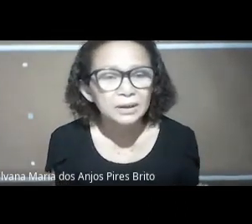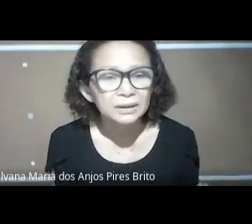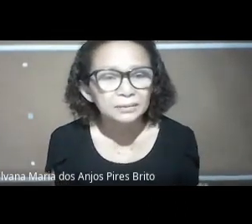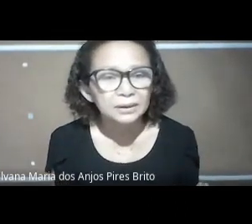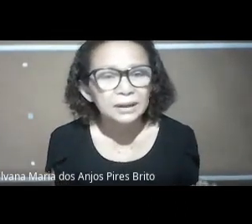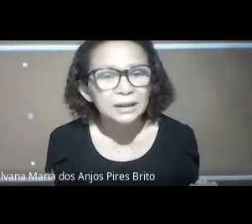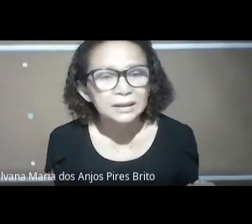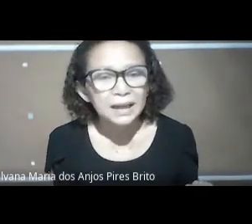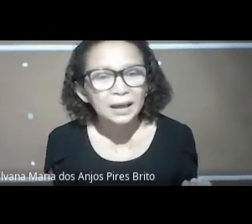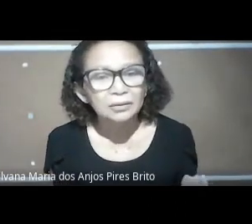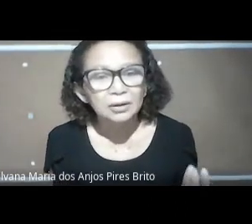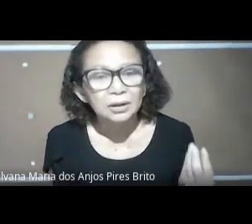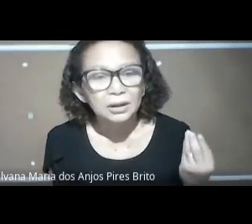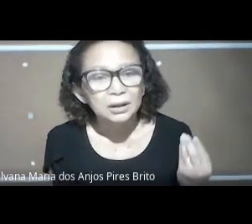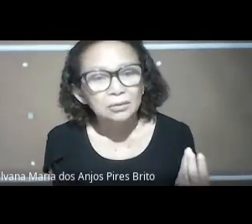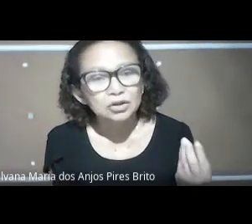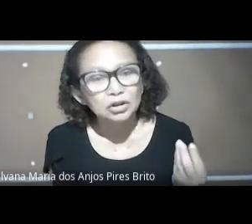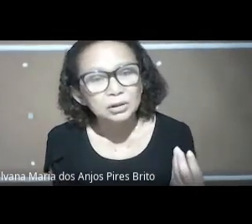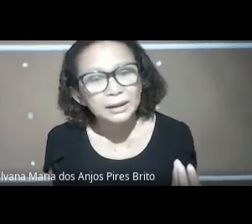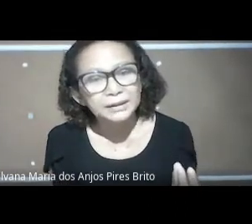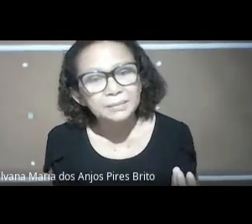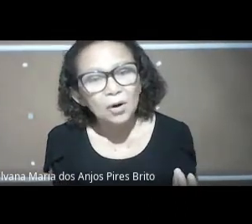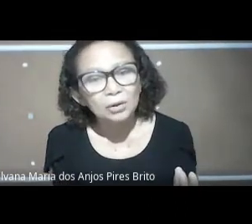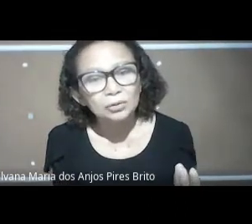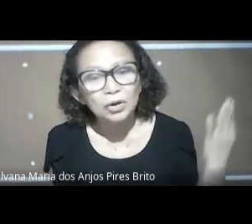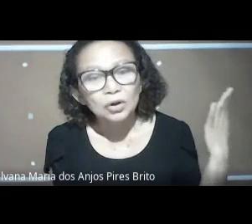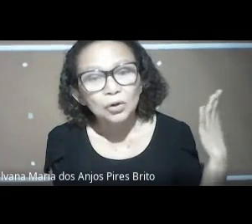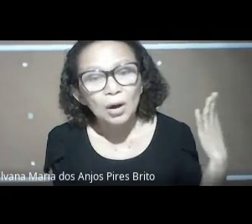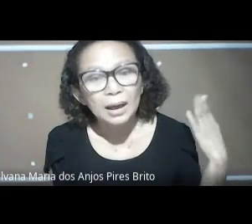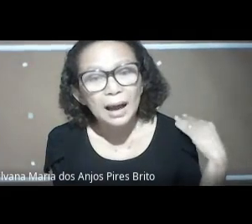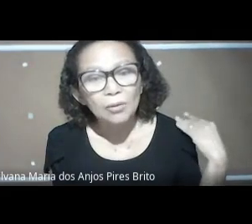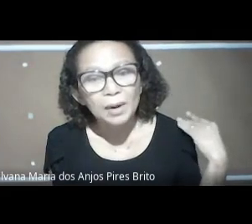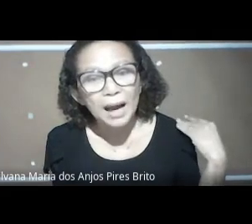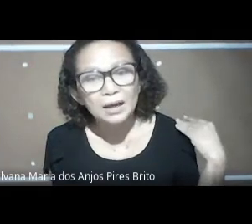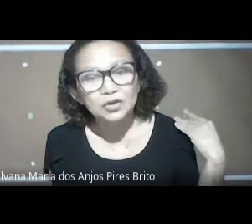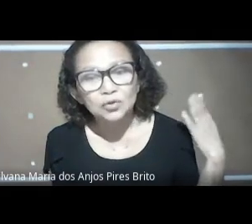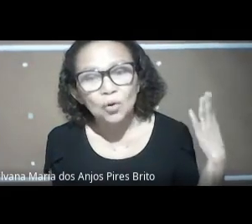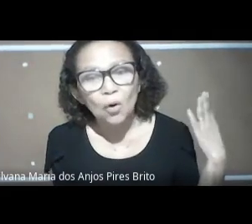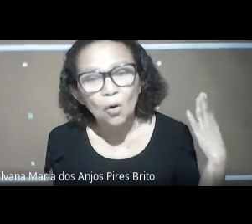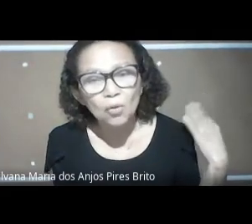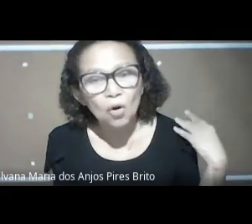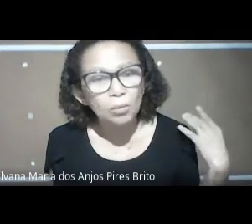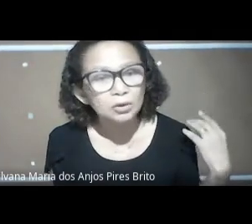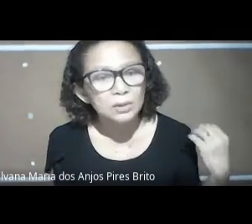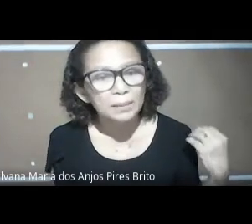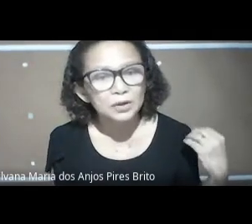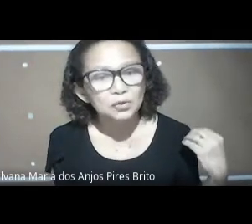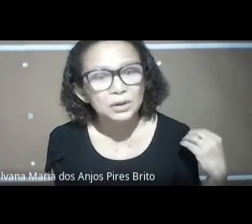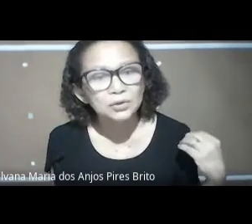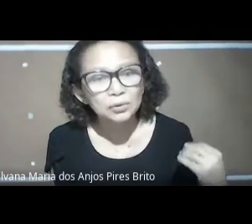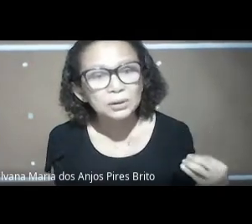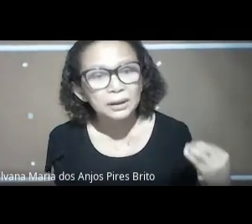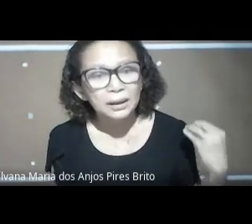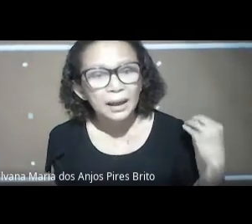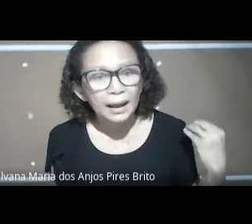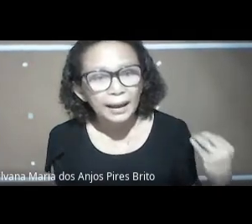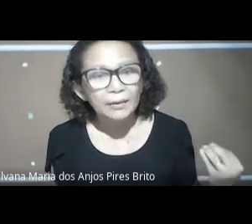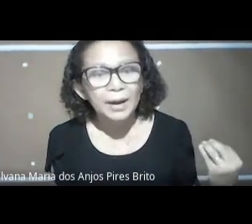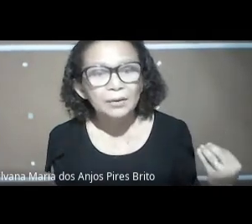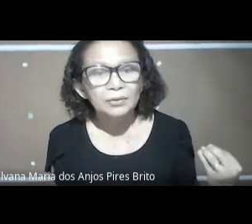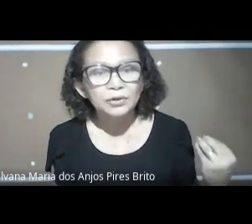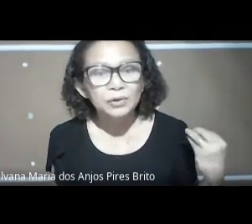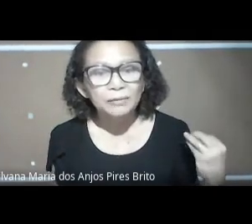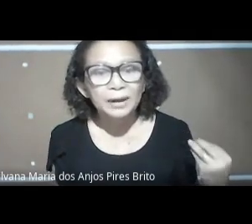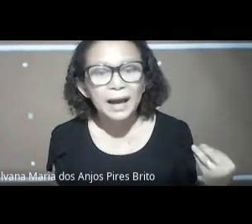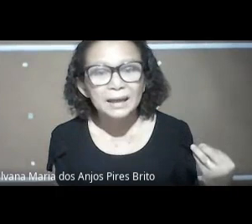outra situação, certo? Então, desse modo, tocar o braço ou o ombro de uma pessoa surda é